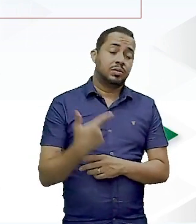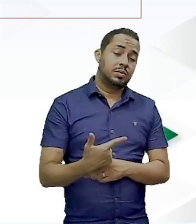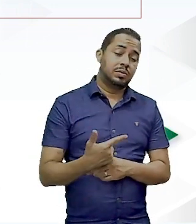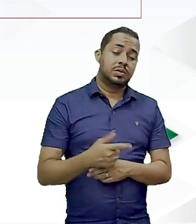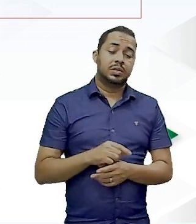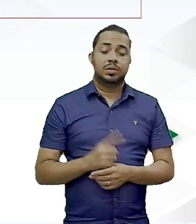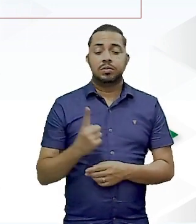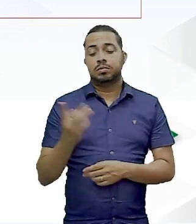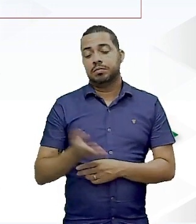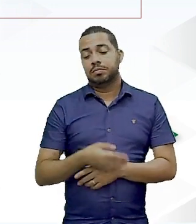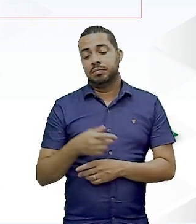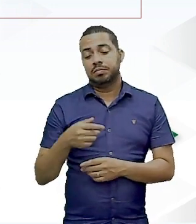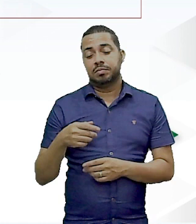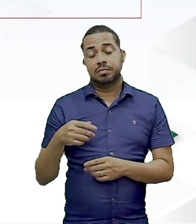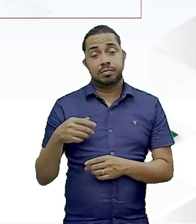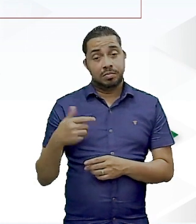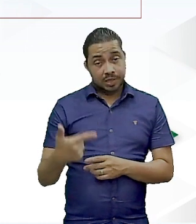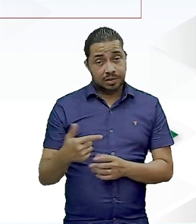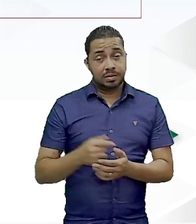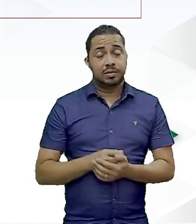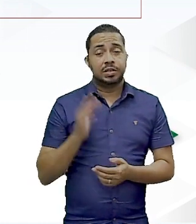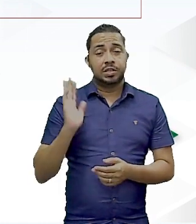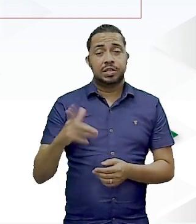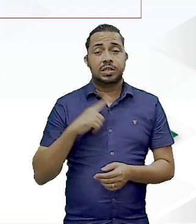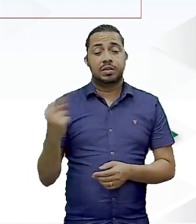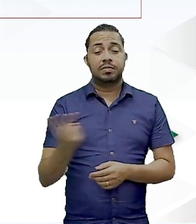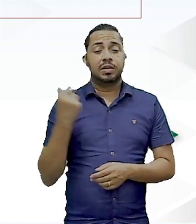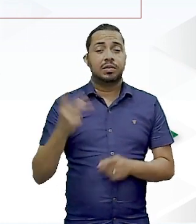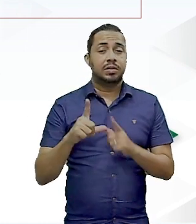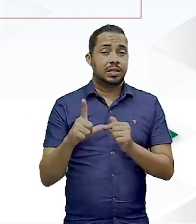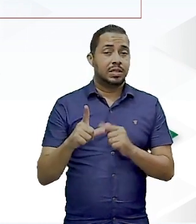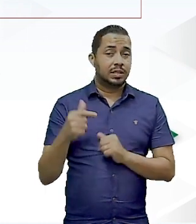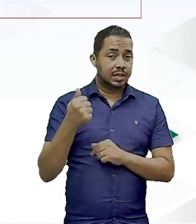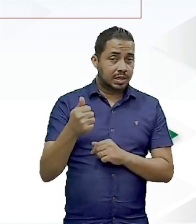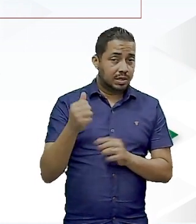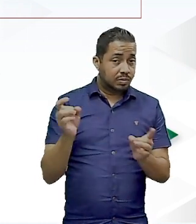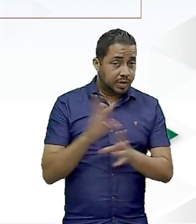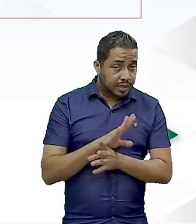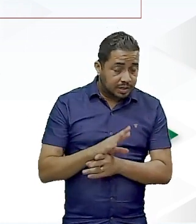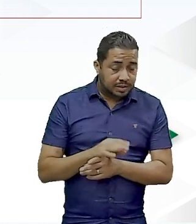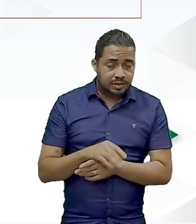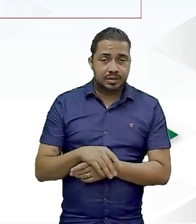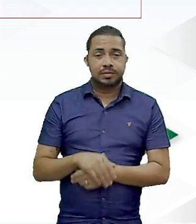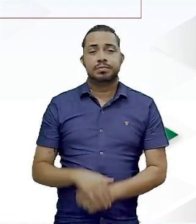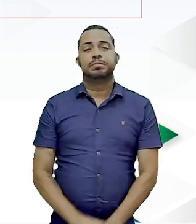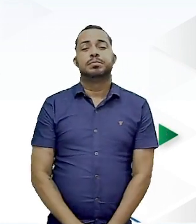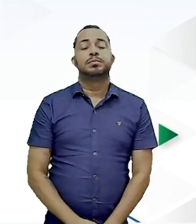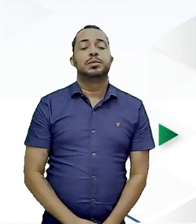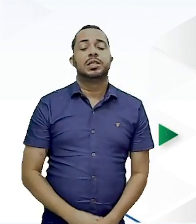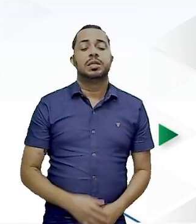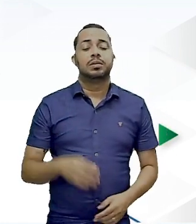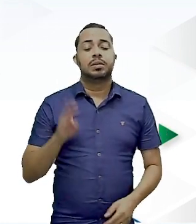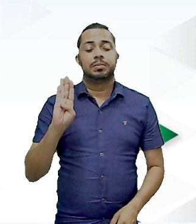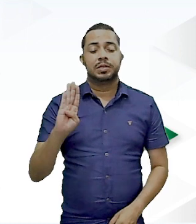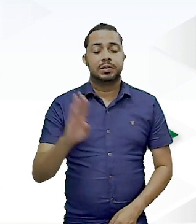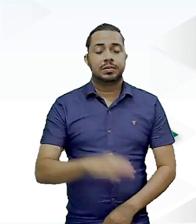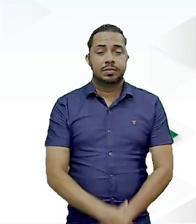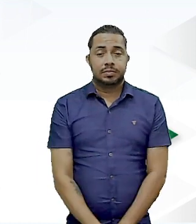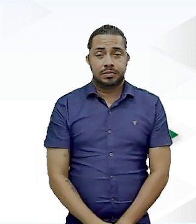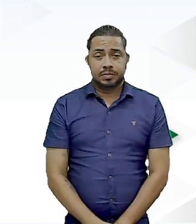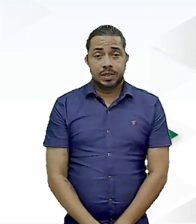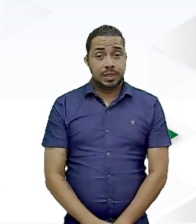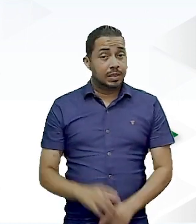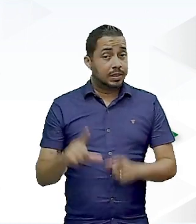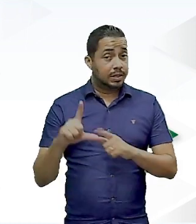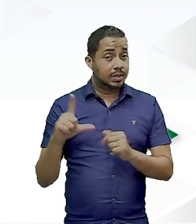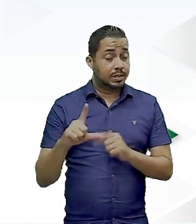1 meio. Então já tem o valor da letra A. Fechou? Tudo tranquilo até aí? Vamos para a letra B. Na